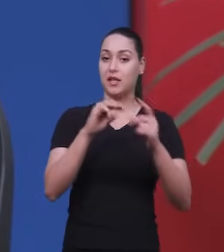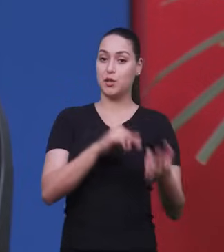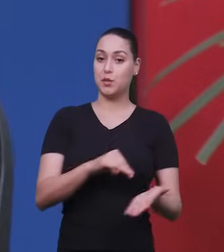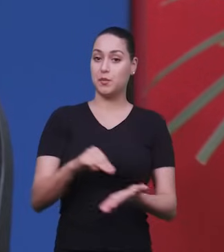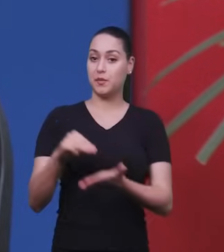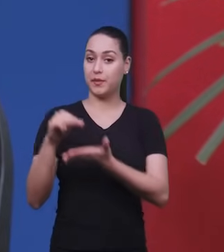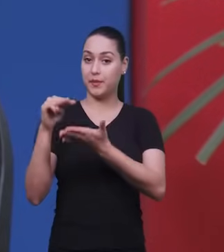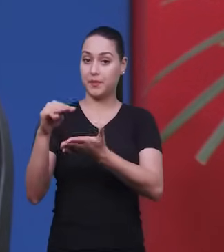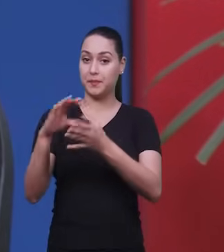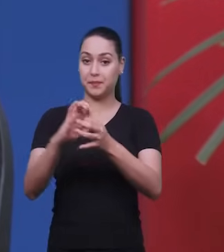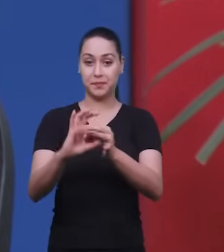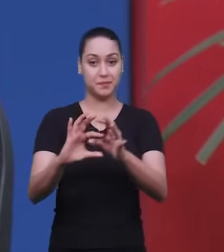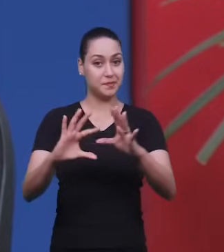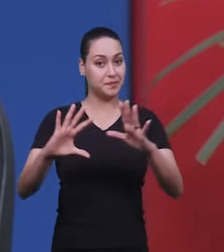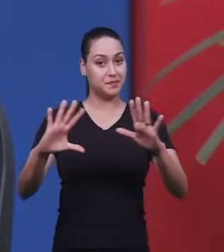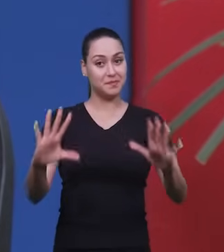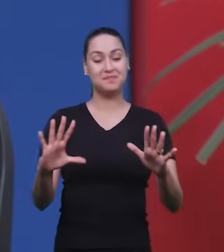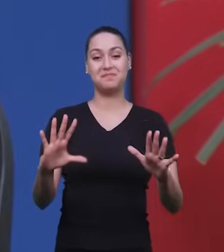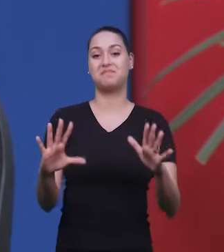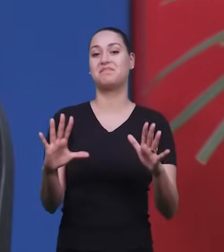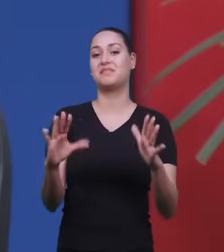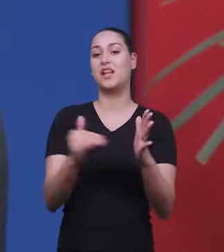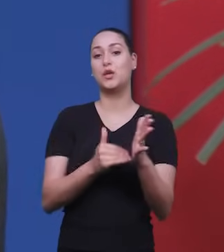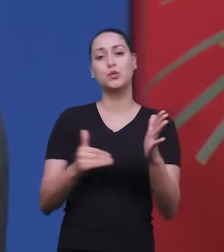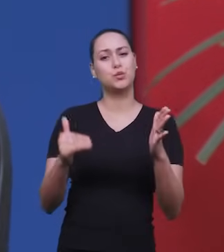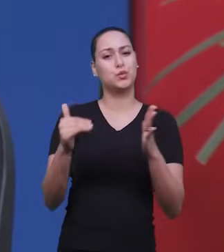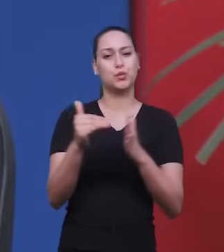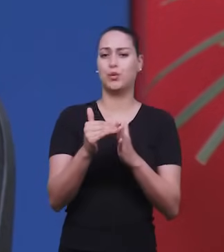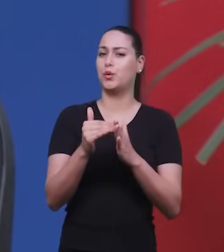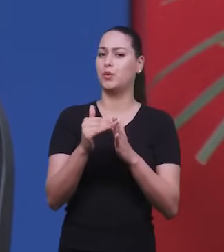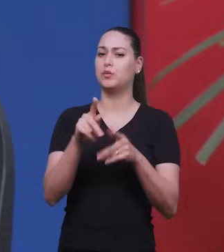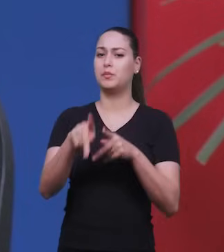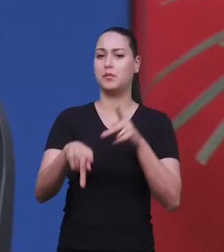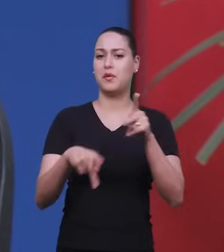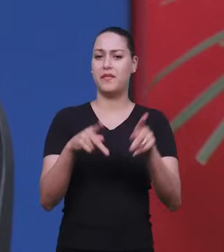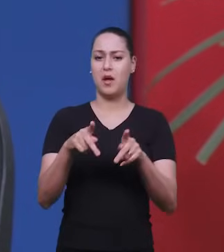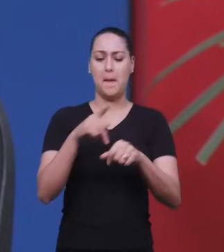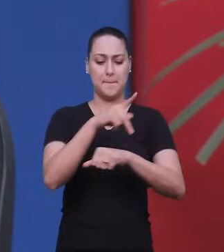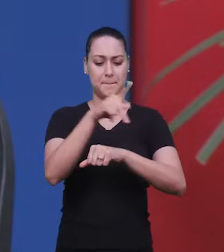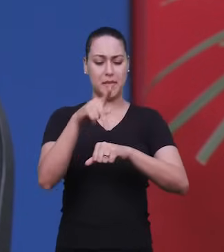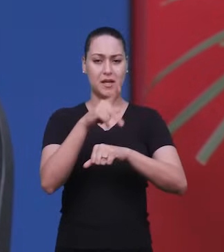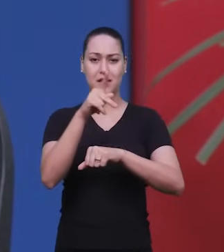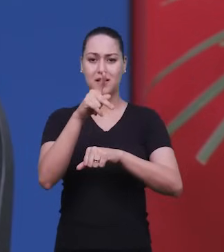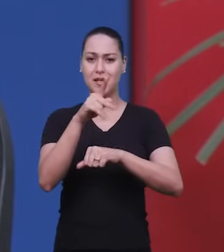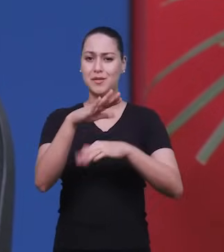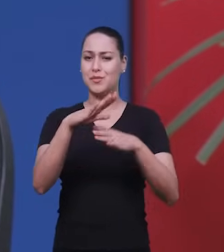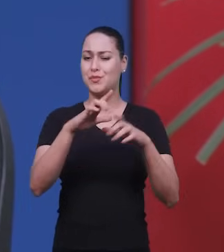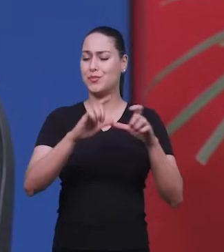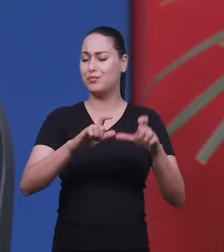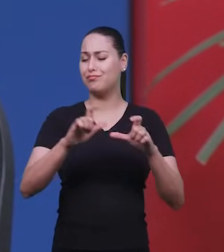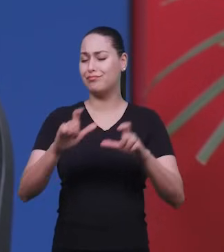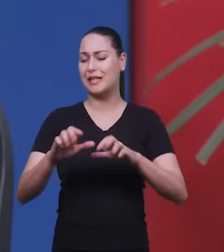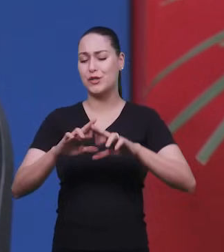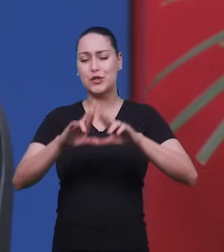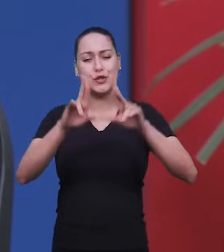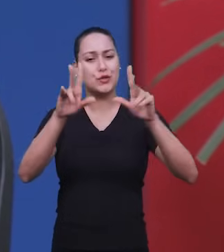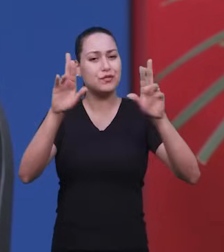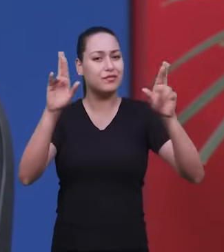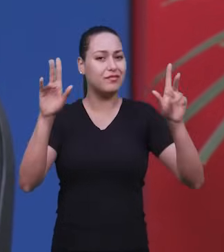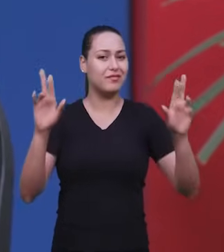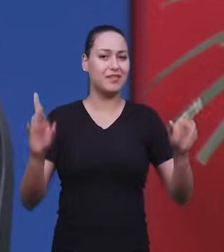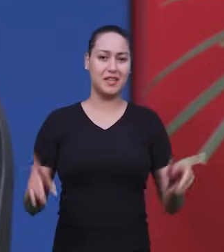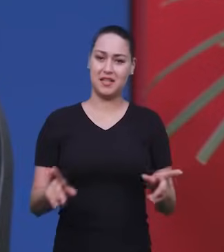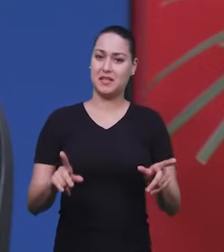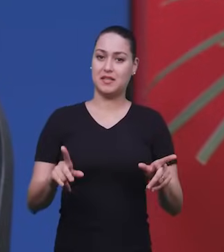Maranata coloca à disposição de toda a população, seja no Brasil, seja no exterior, para atendimento.